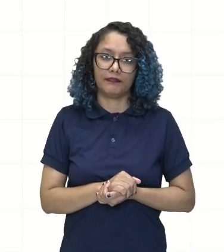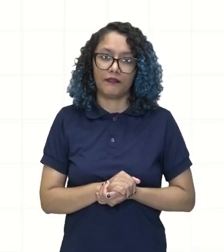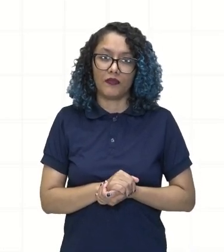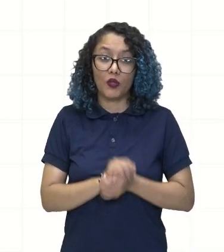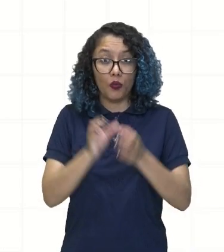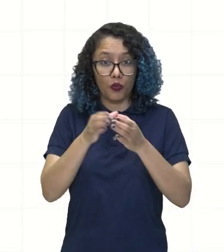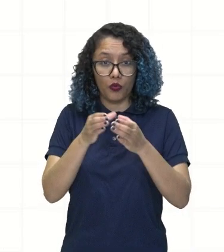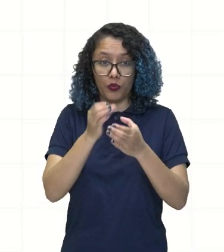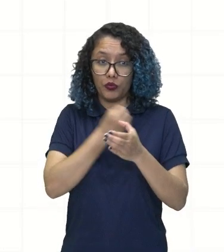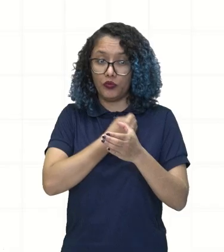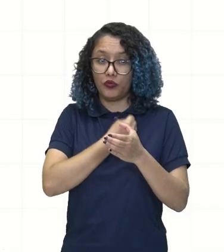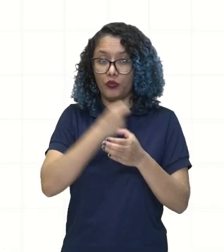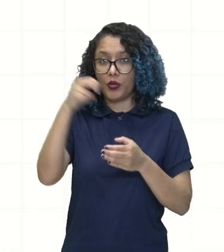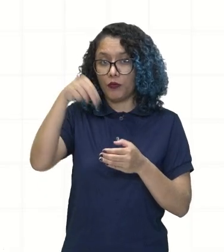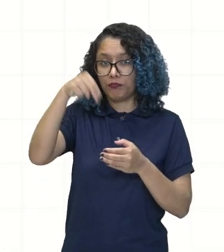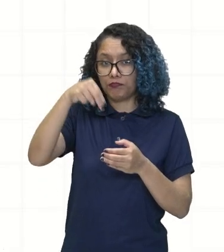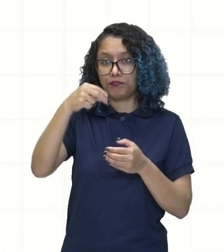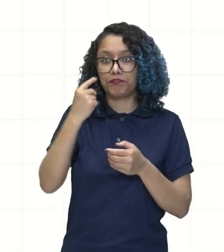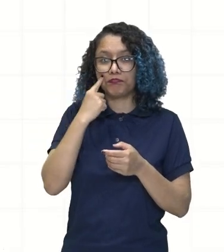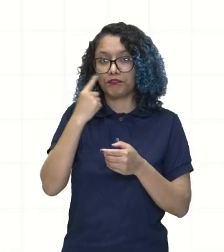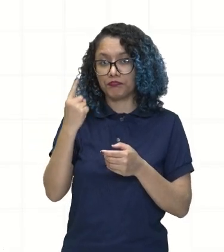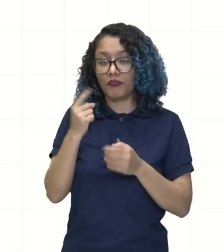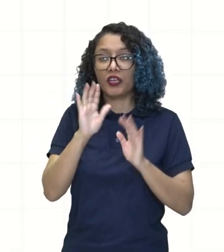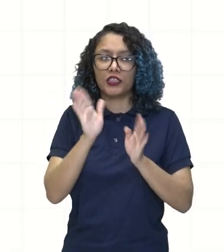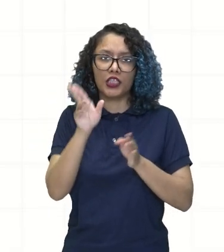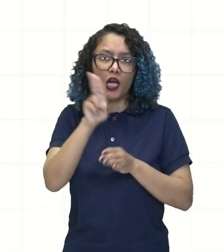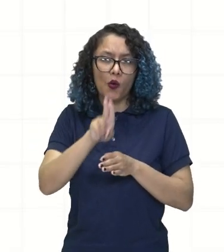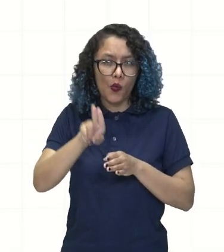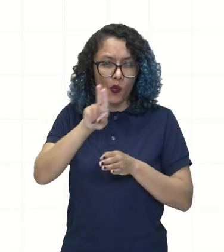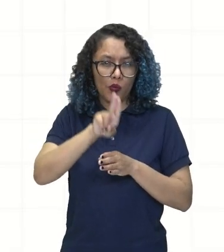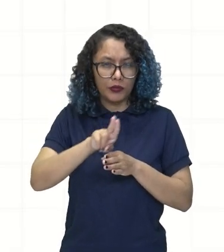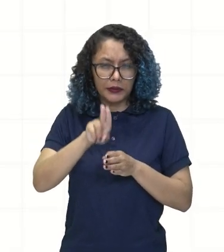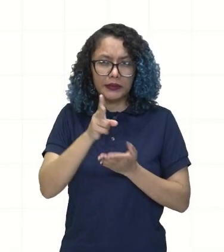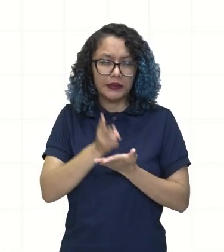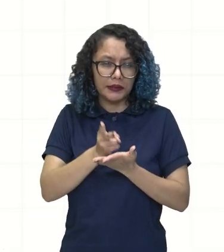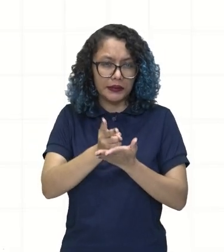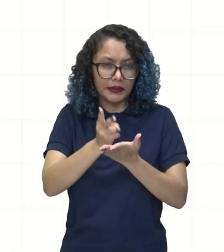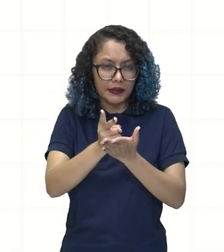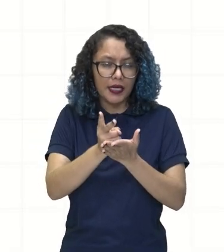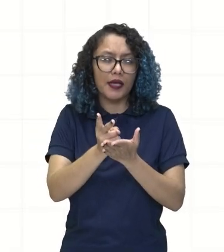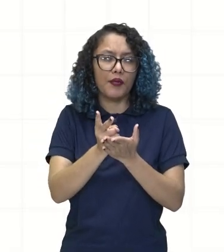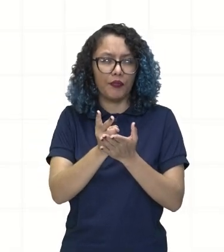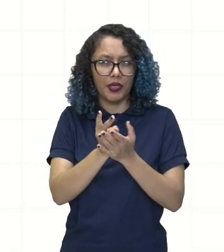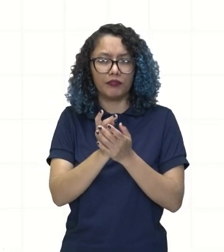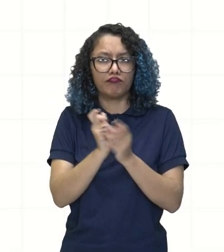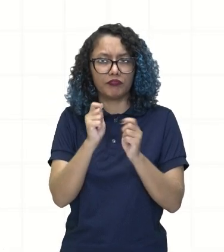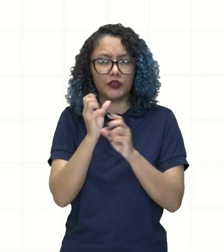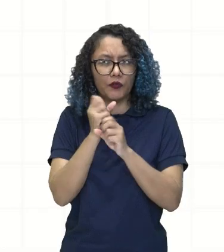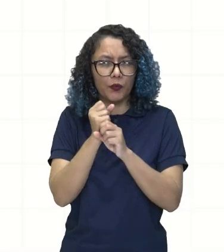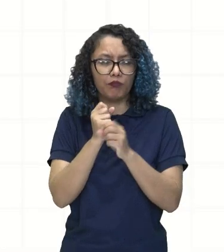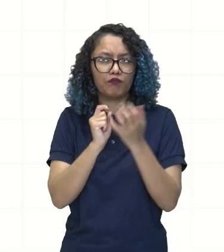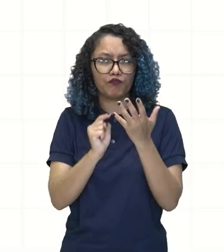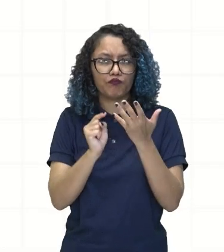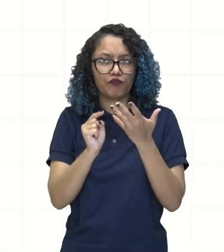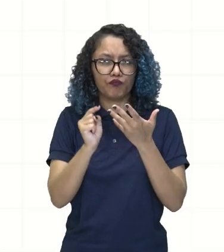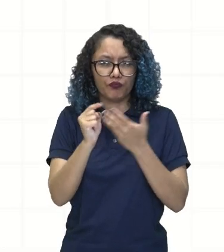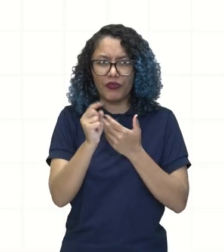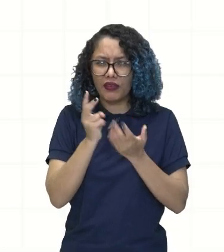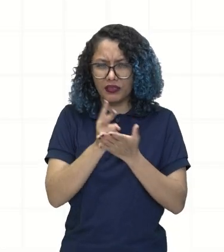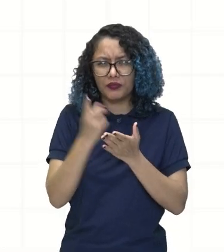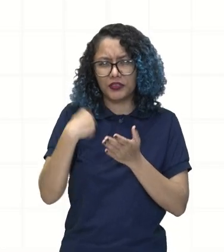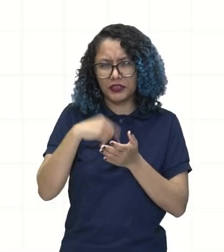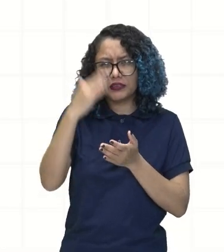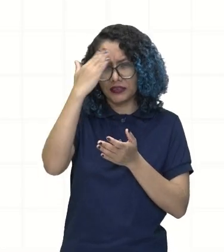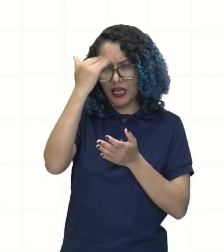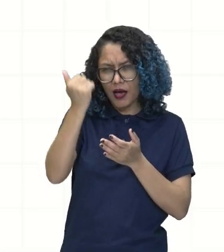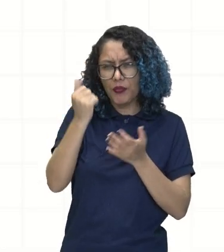naturais são aqueles que a gente já utilizava, né? Utilizava ali para conferir. Sempre soubemos aí conferir, né?